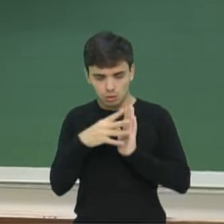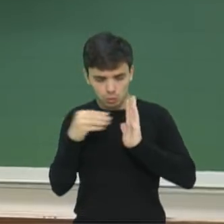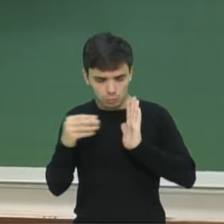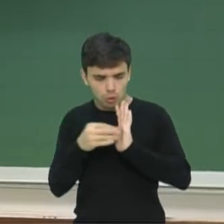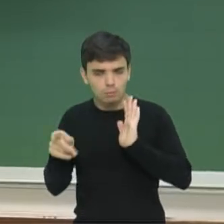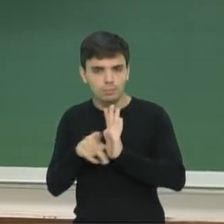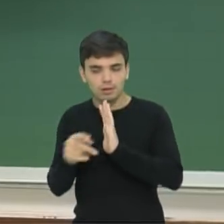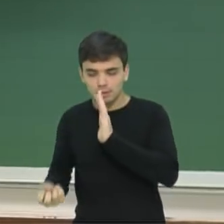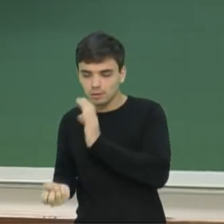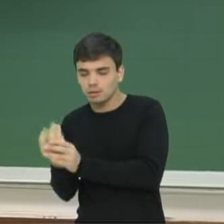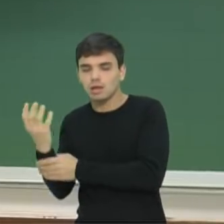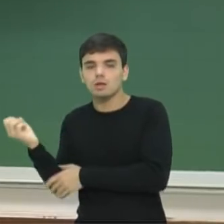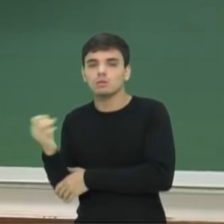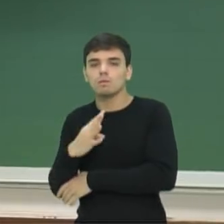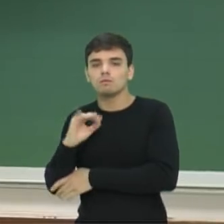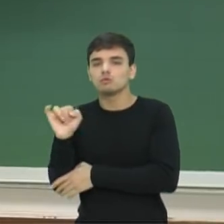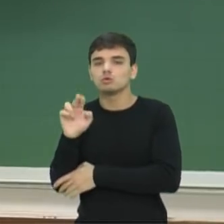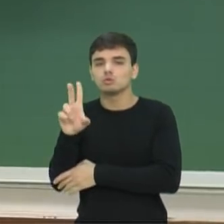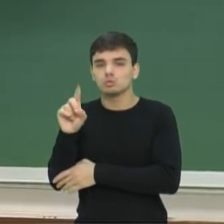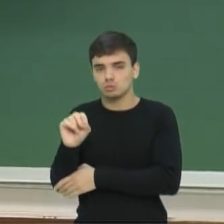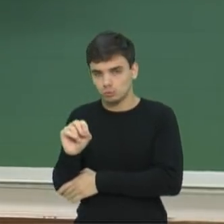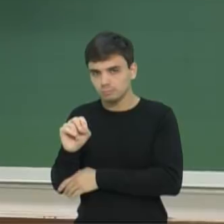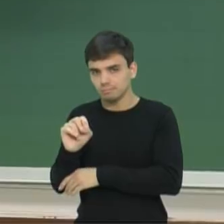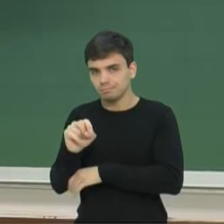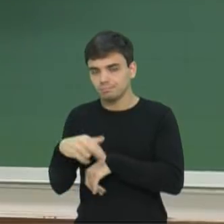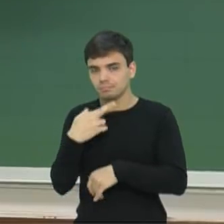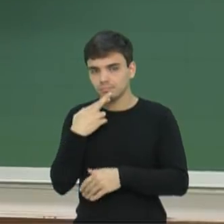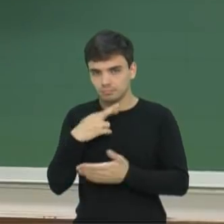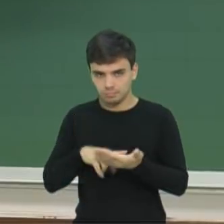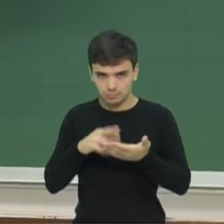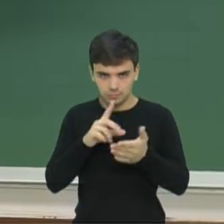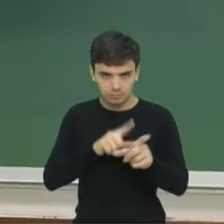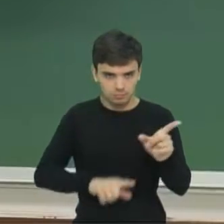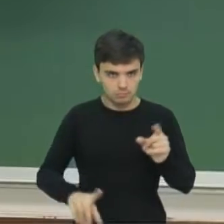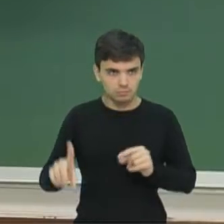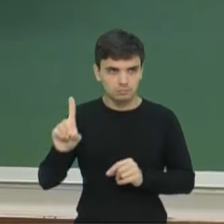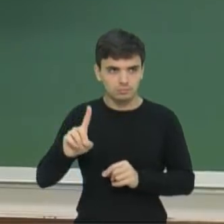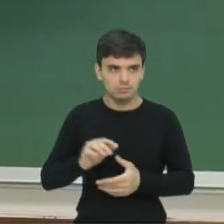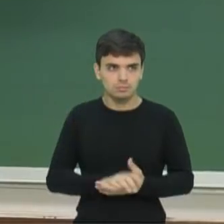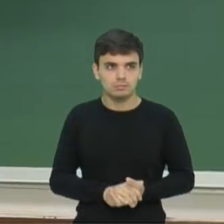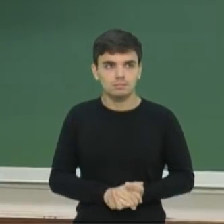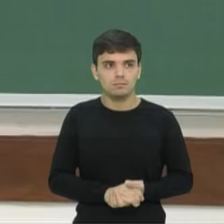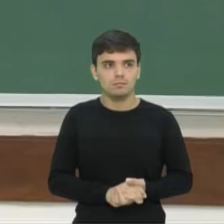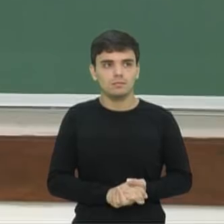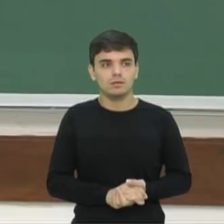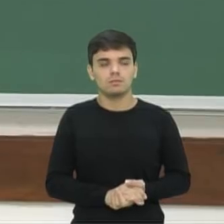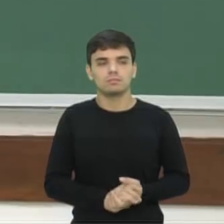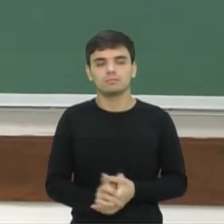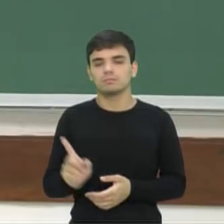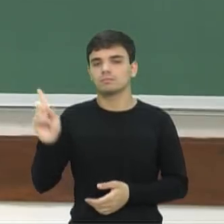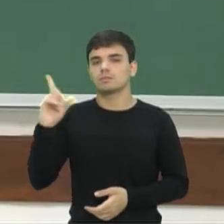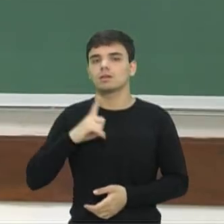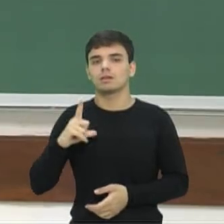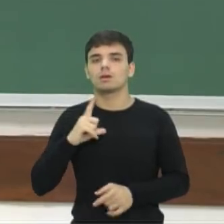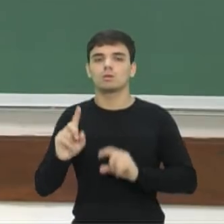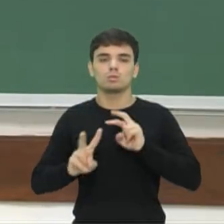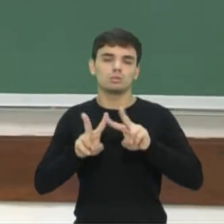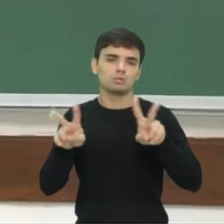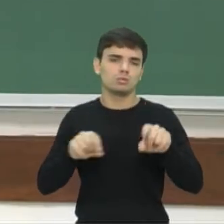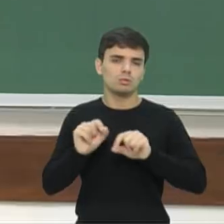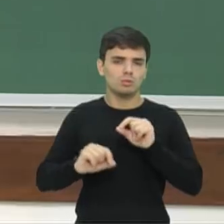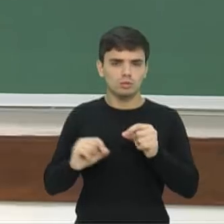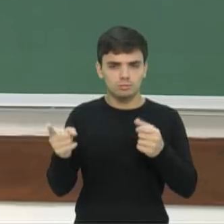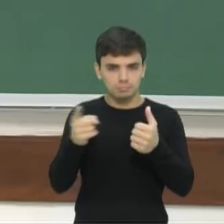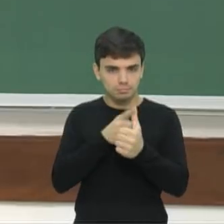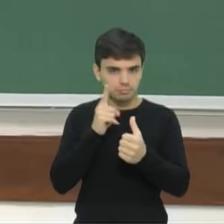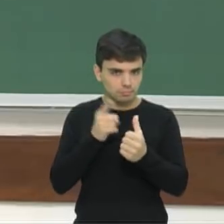para criar a nova modalidade do judô. Resposta correta, letra D. Então aqui temos o quê? Os princípios fundamentais